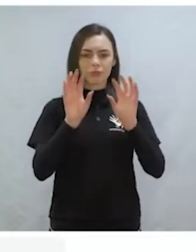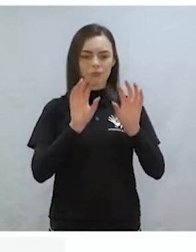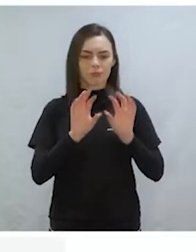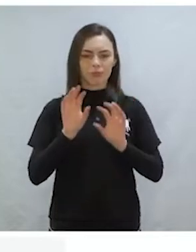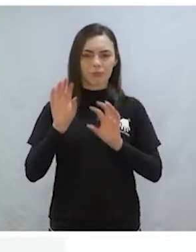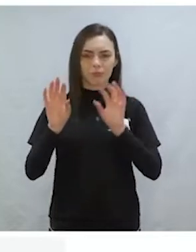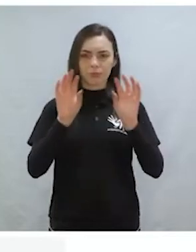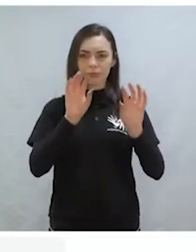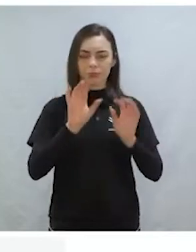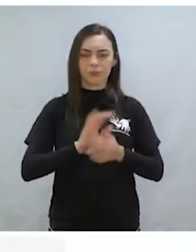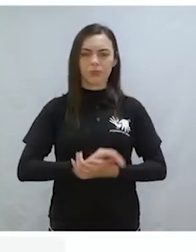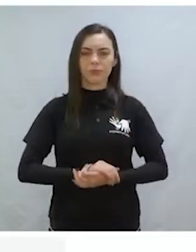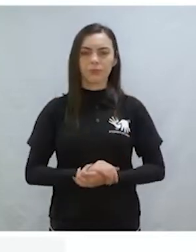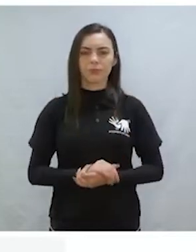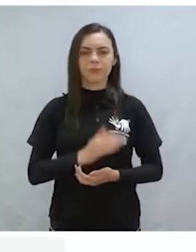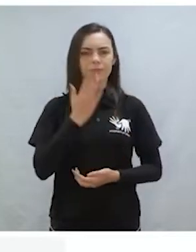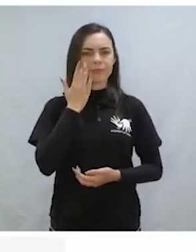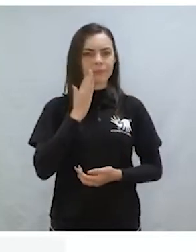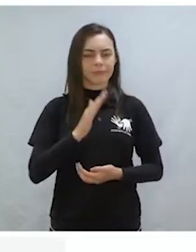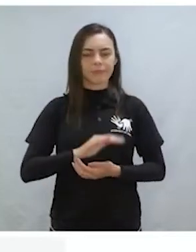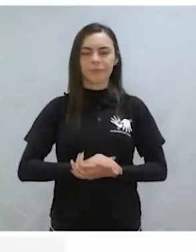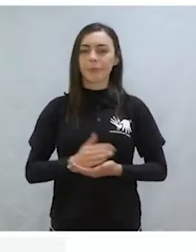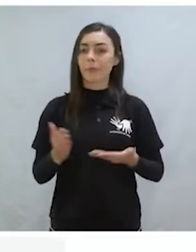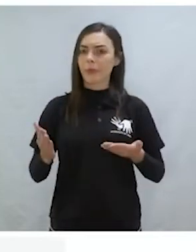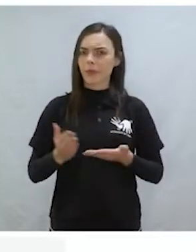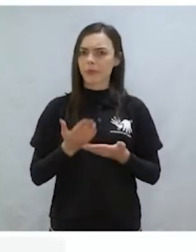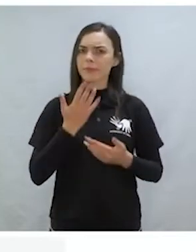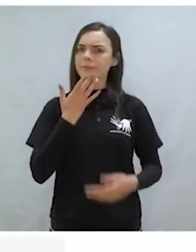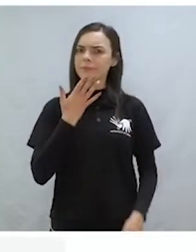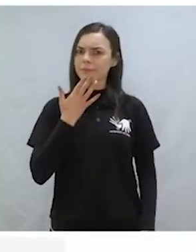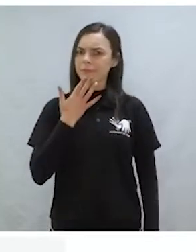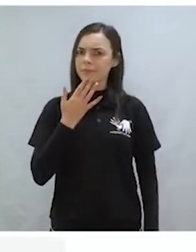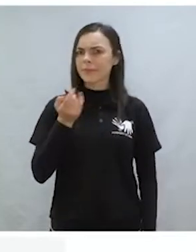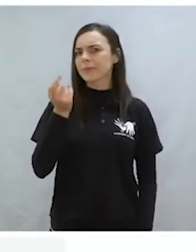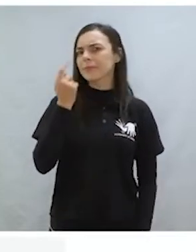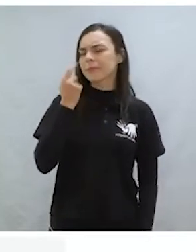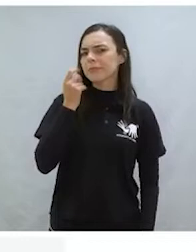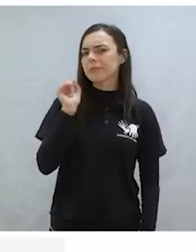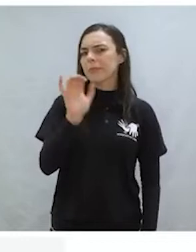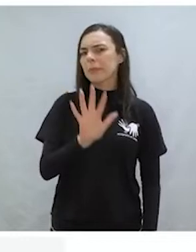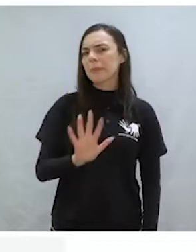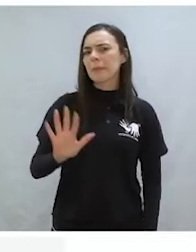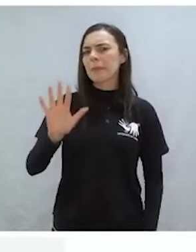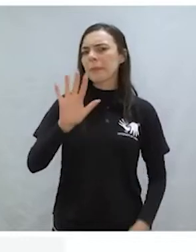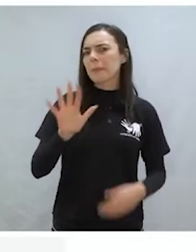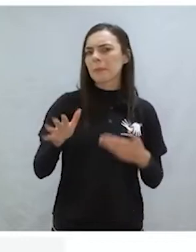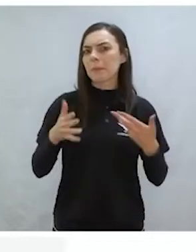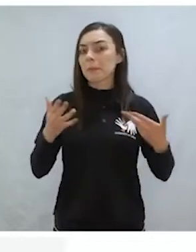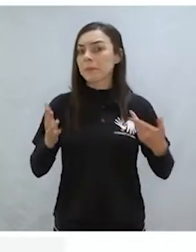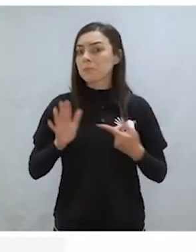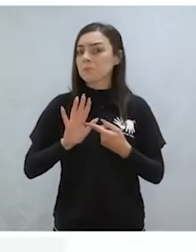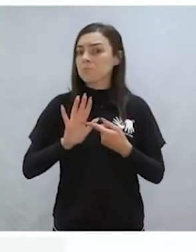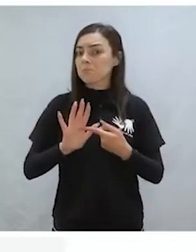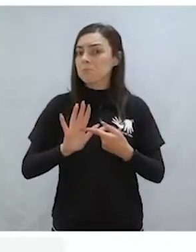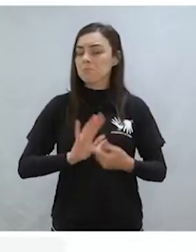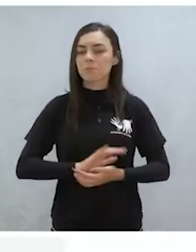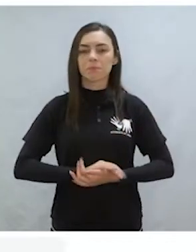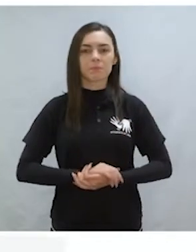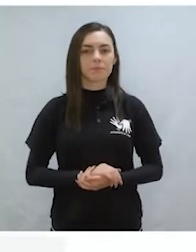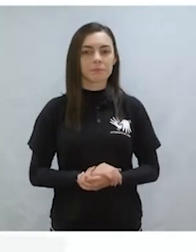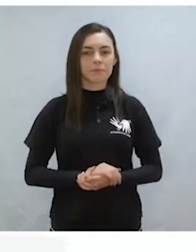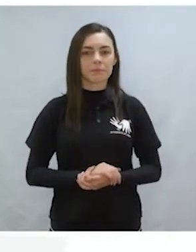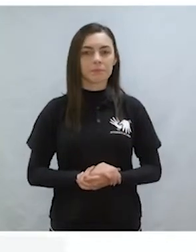Colocamos todos os pontinhos azuis. Agora vamos pintar para ver qual imagem que vai